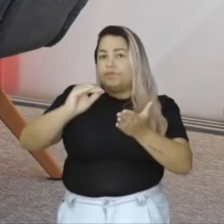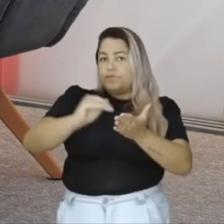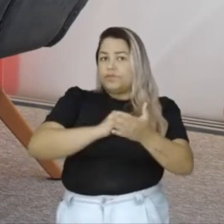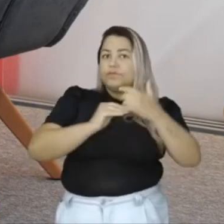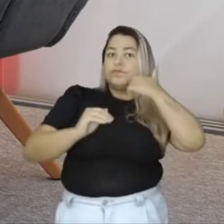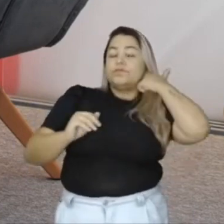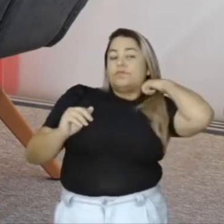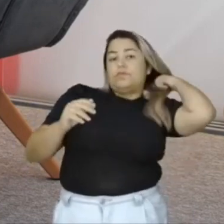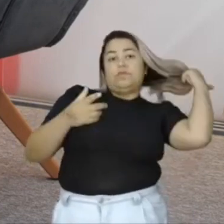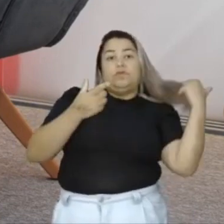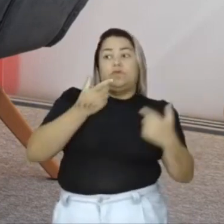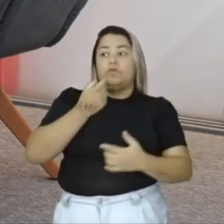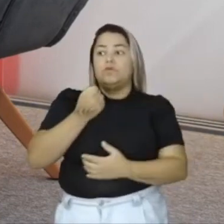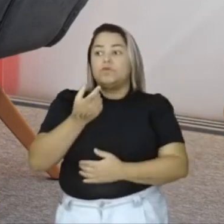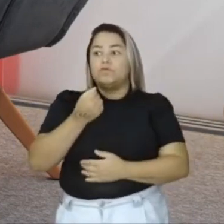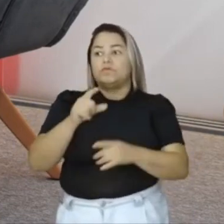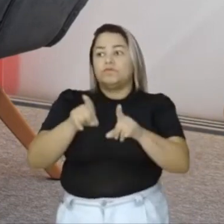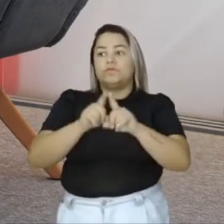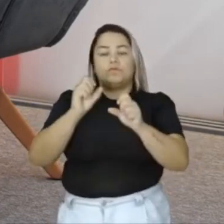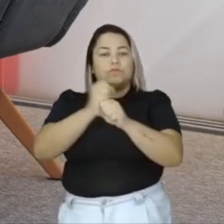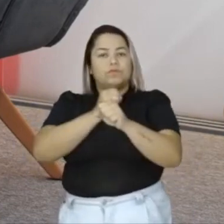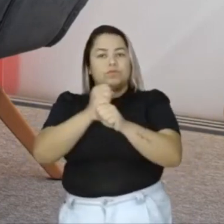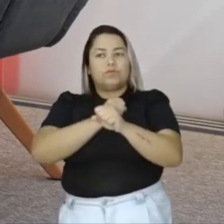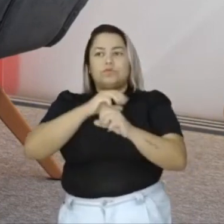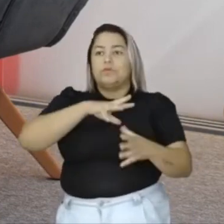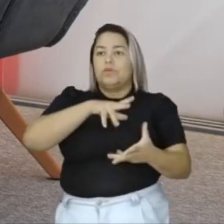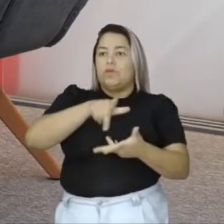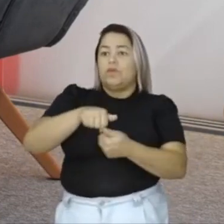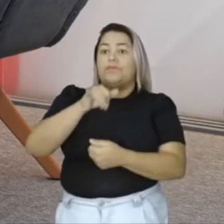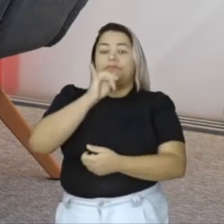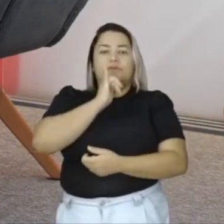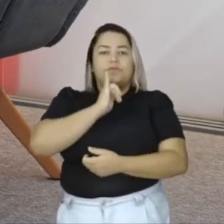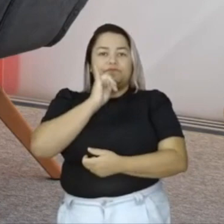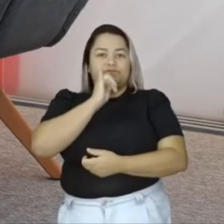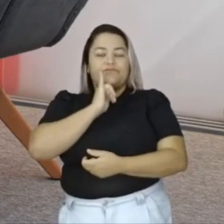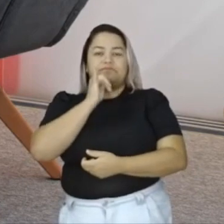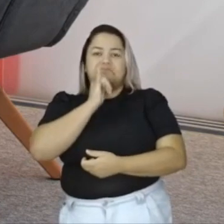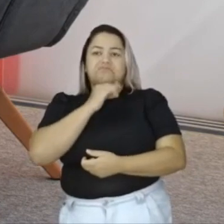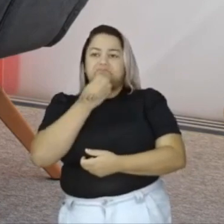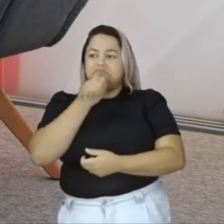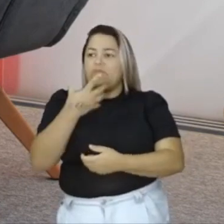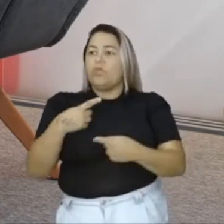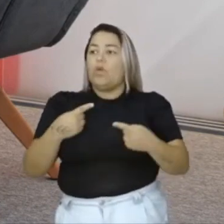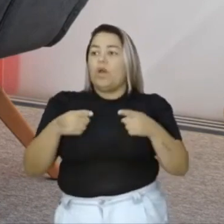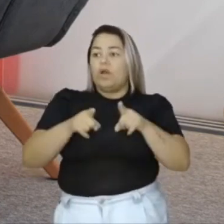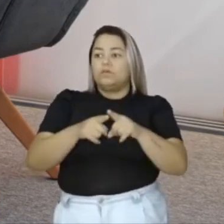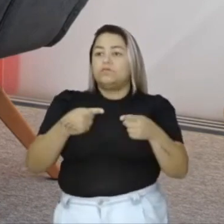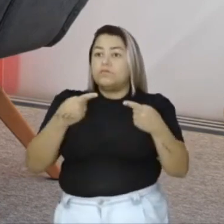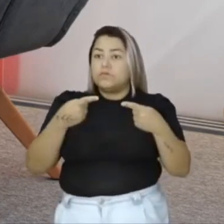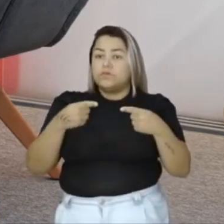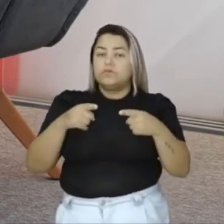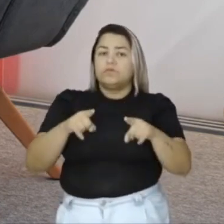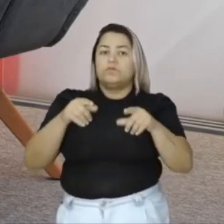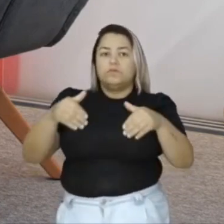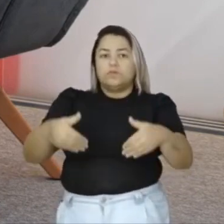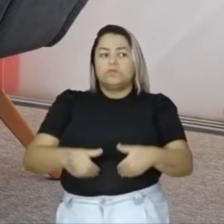que completa 20 anos é considerado mundialmente um exemplo bem sucedido de combate à fome. Com a retomada neste